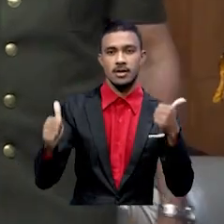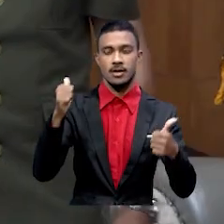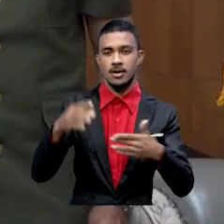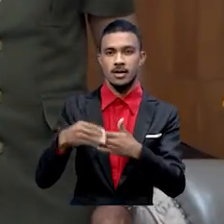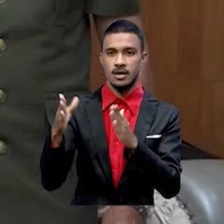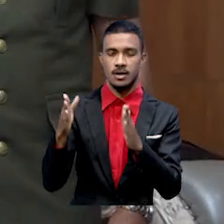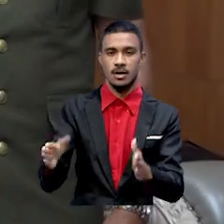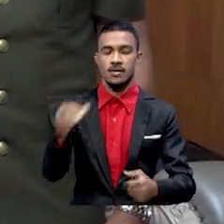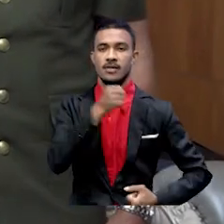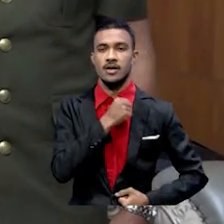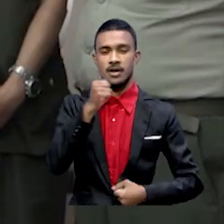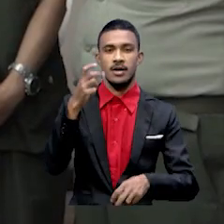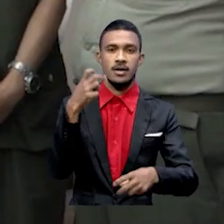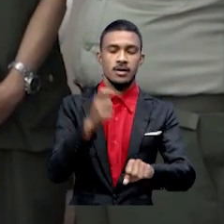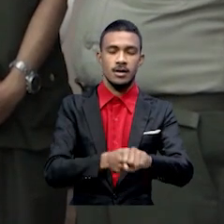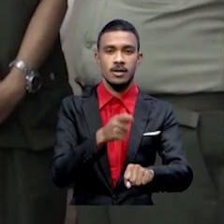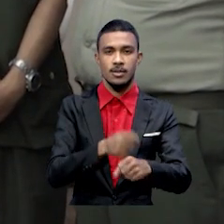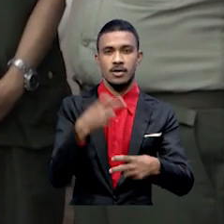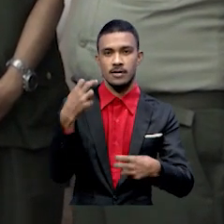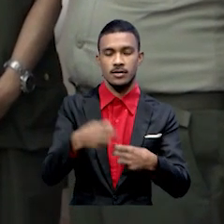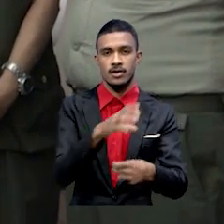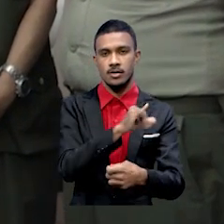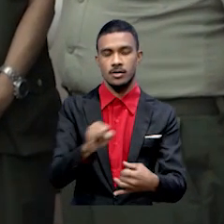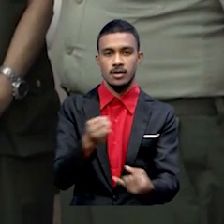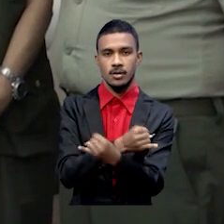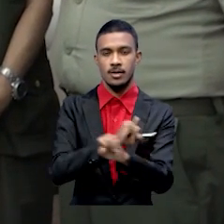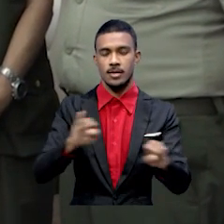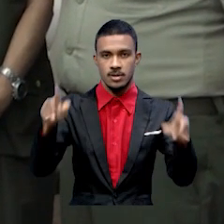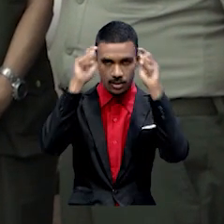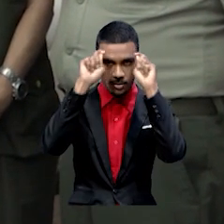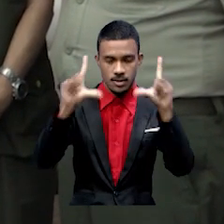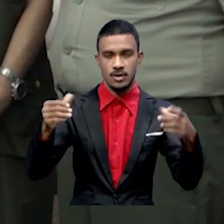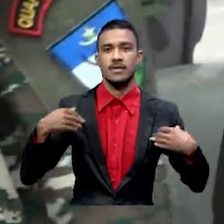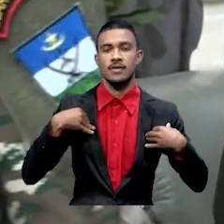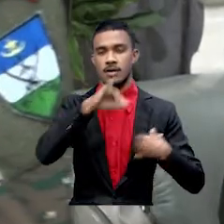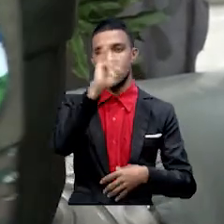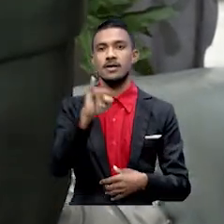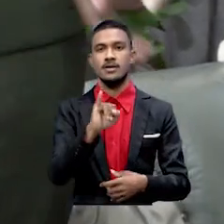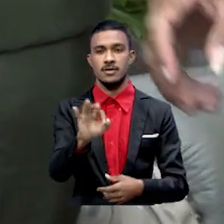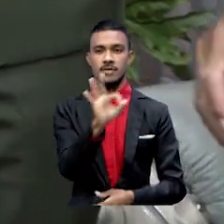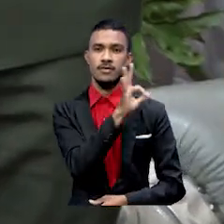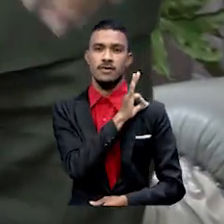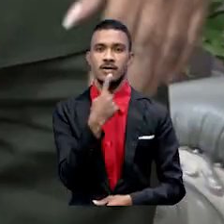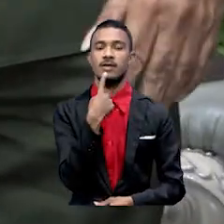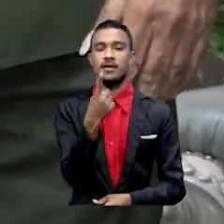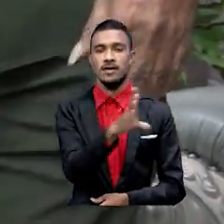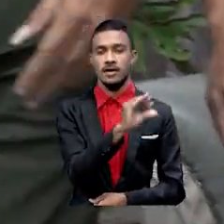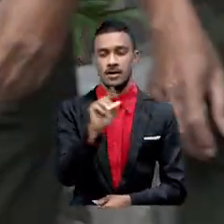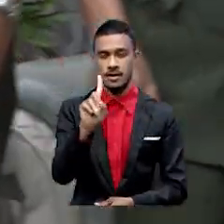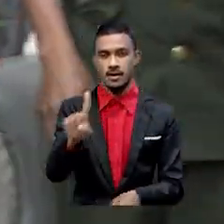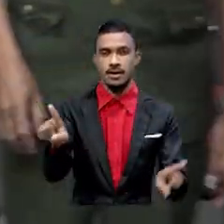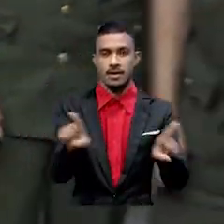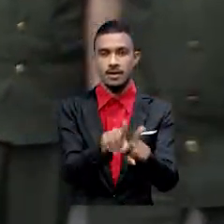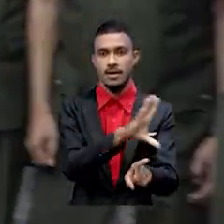e a tempo difícil to Timor o Kungrasikan. E na entrevista Tenente General Falu Ratelaik hateten e dané Hanesan